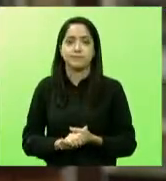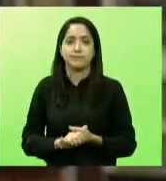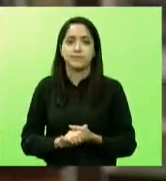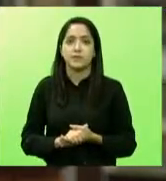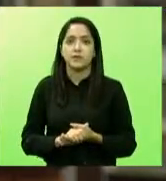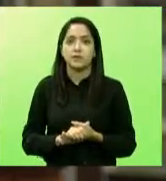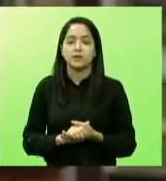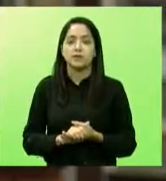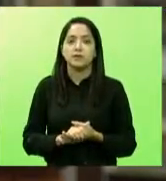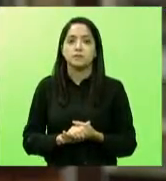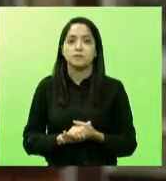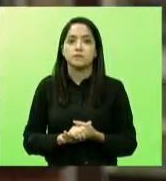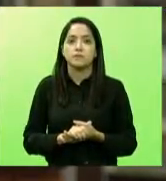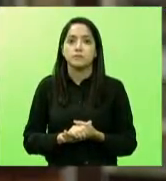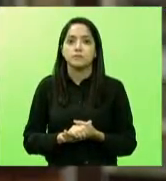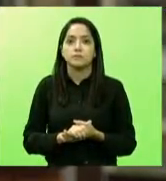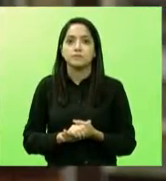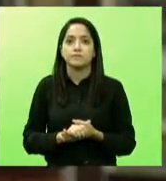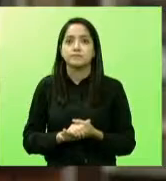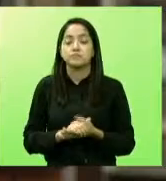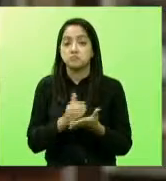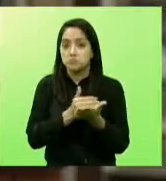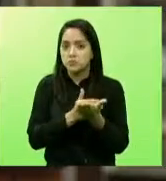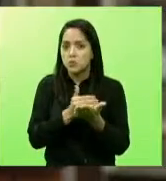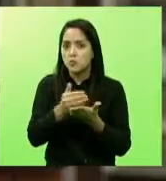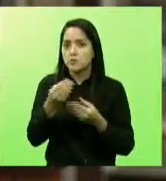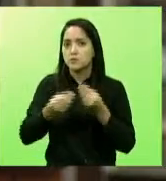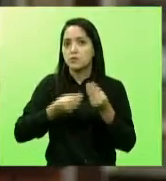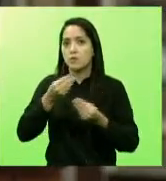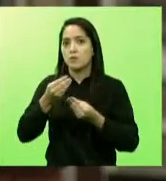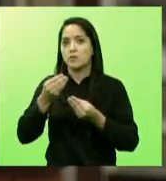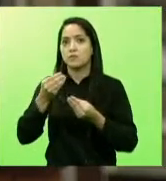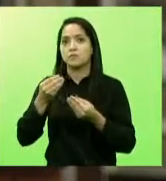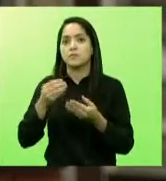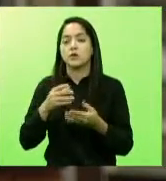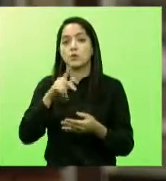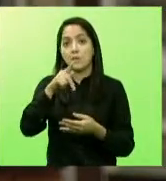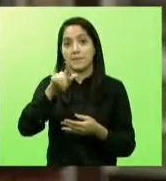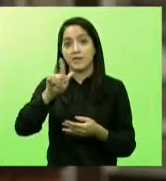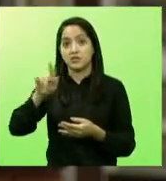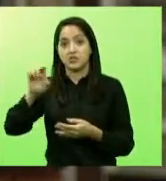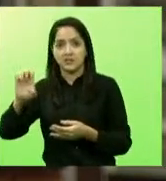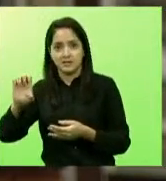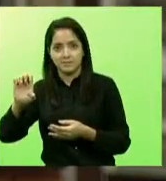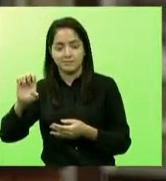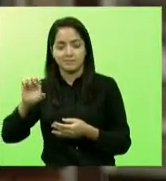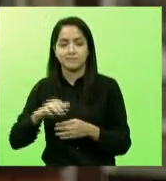Isso começou com os procuradores, com a PGE.